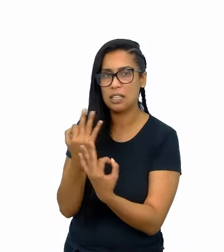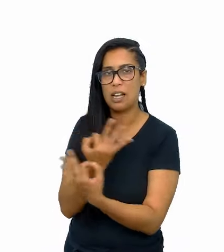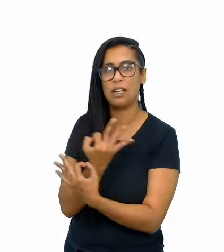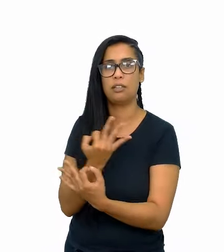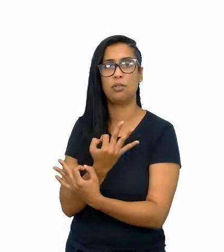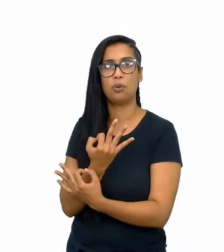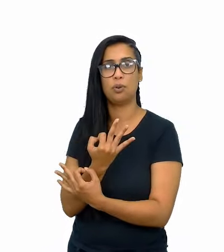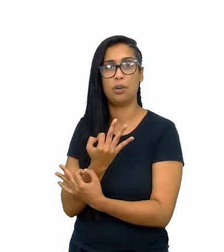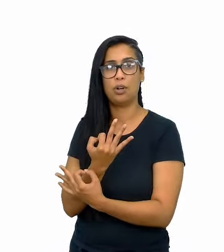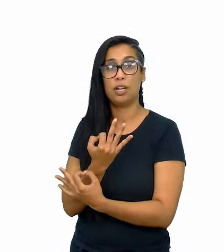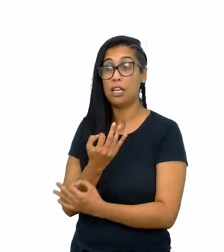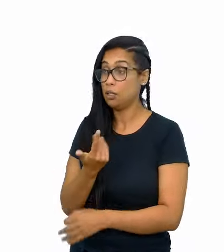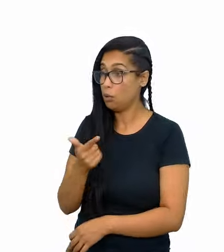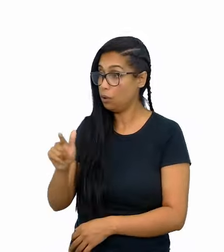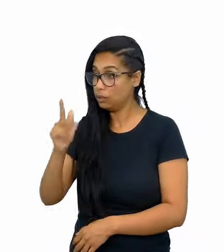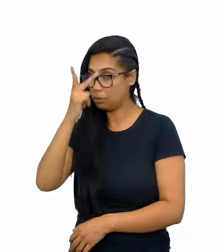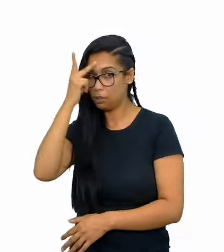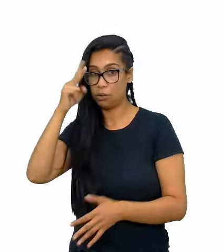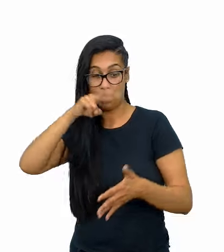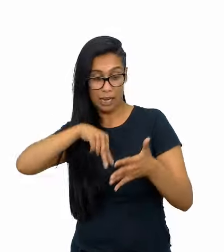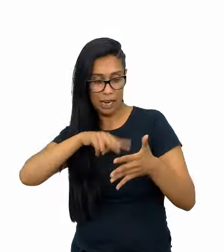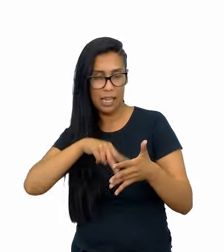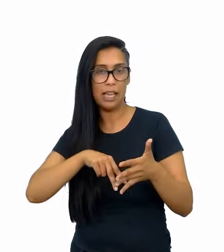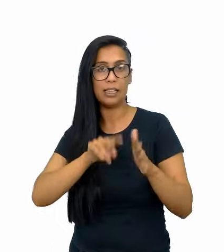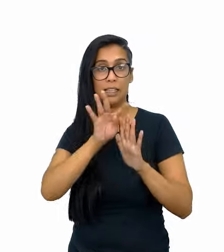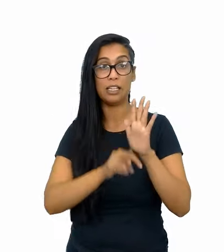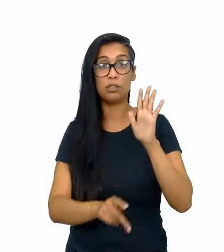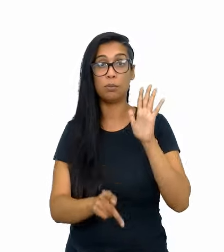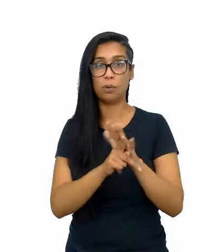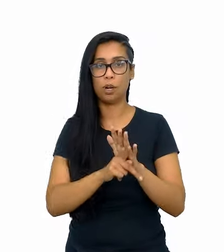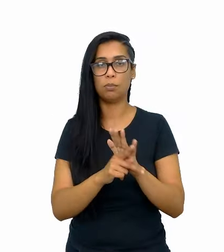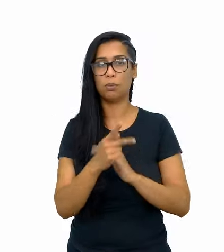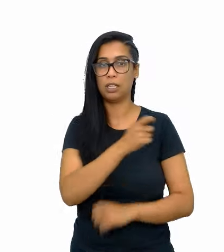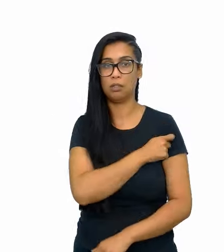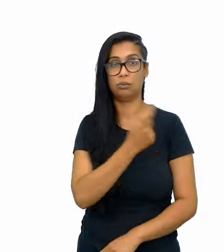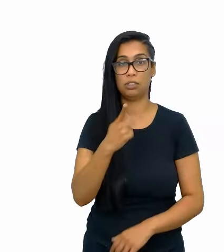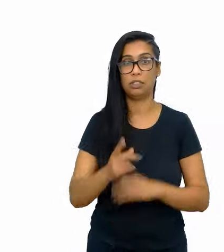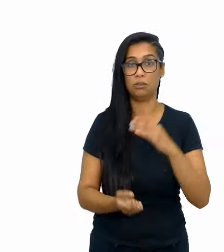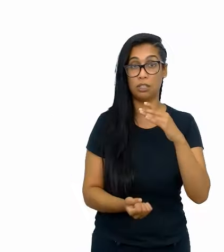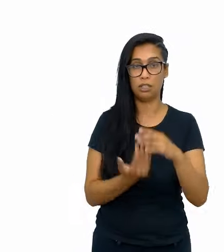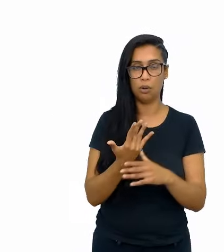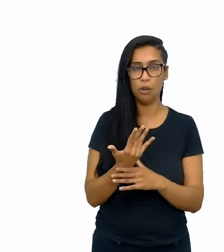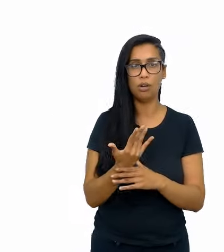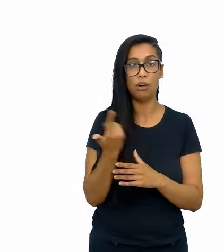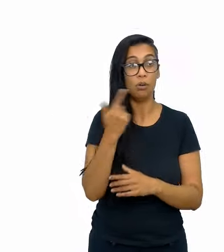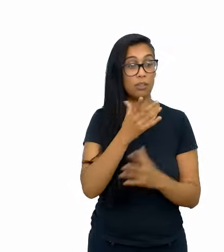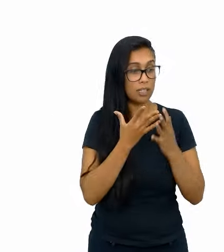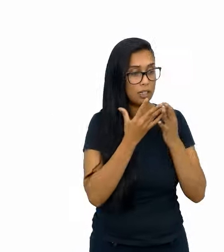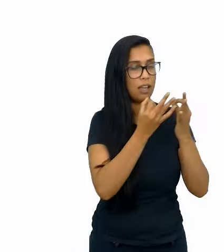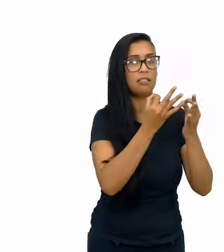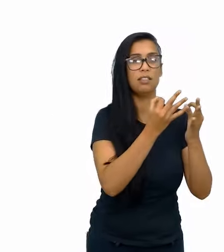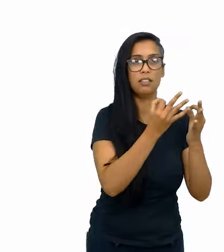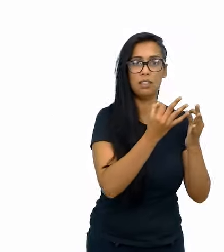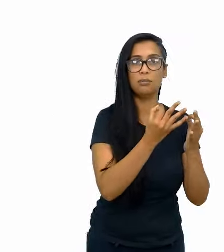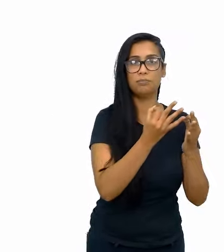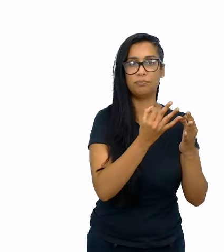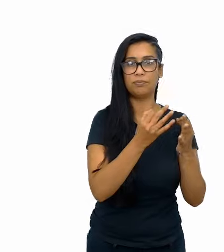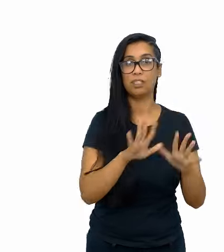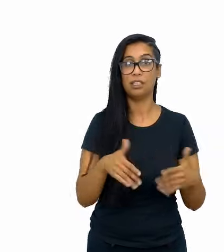nós estamos discutindo, professores, elas perpassam também outras sequências que envolvem as práticas